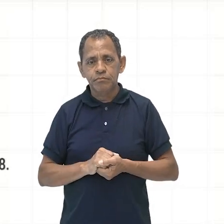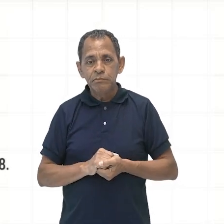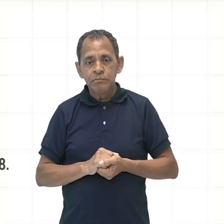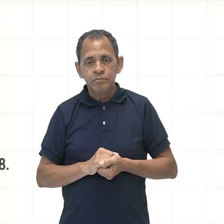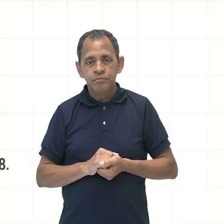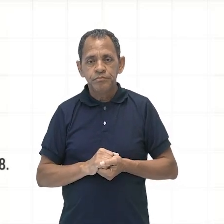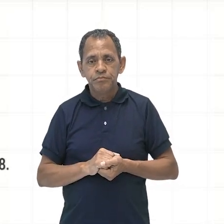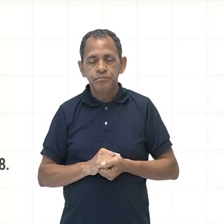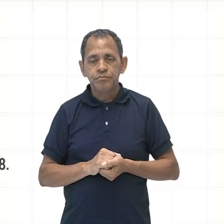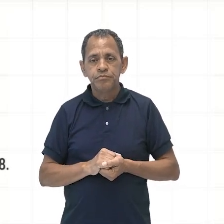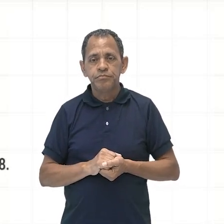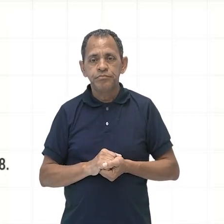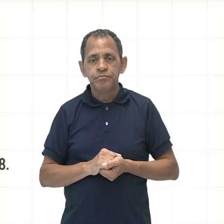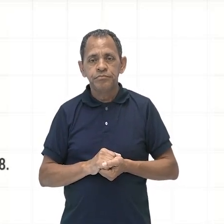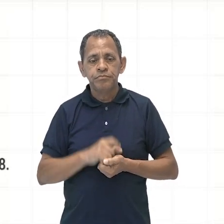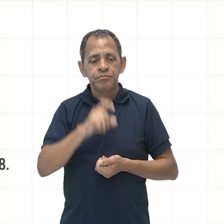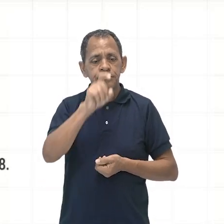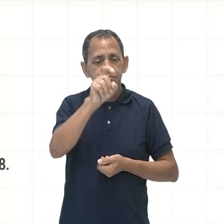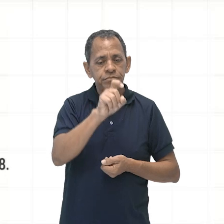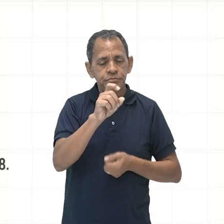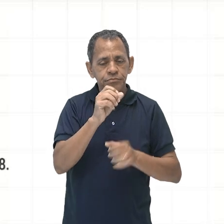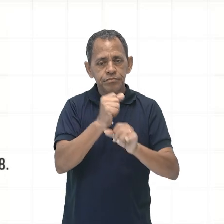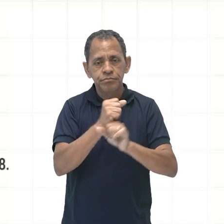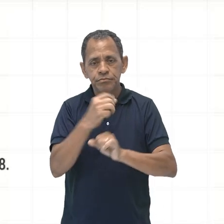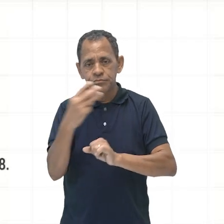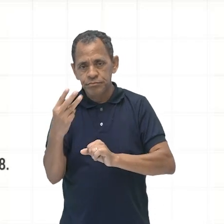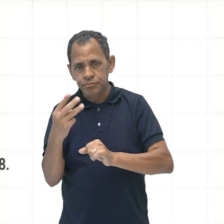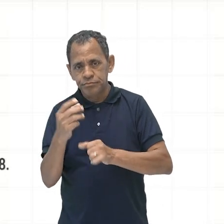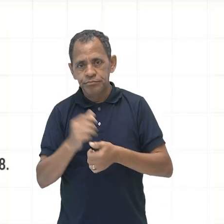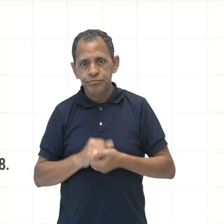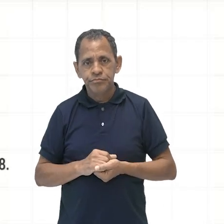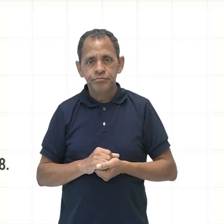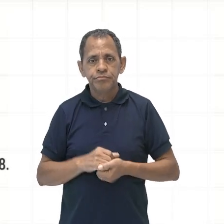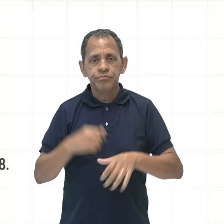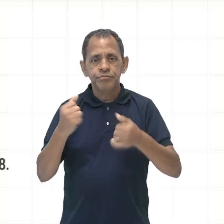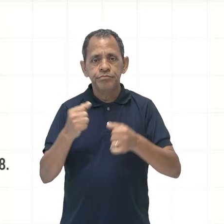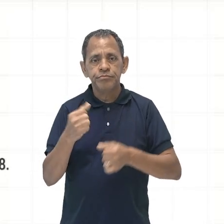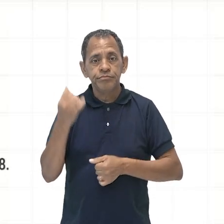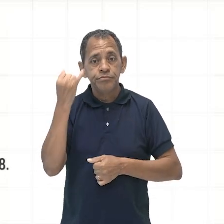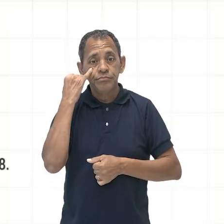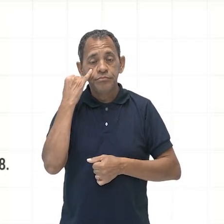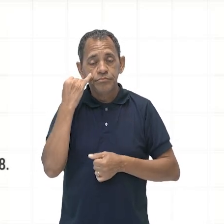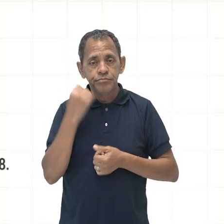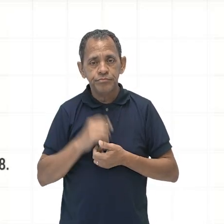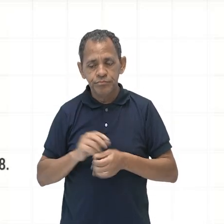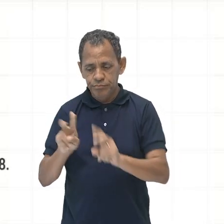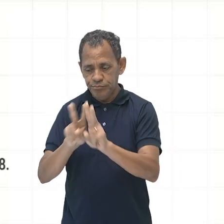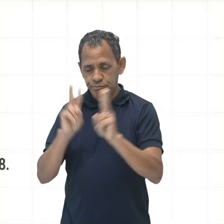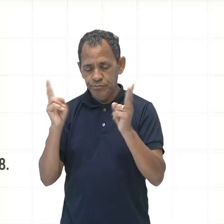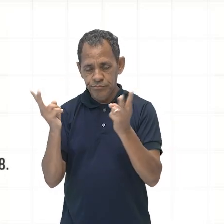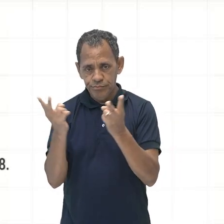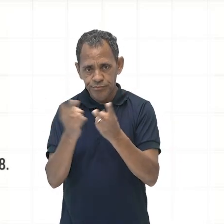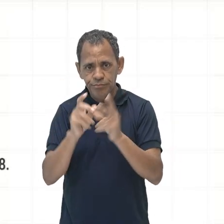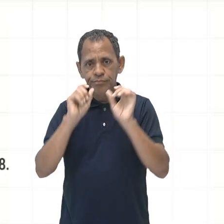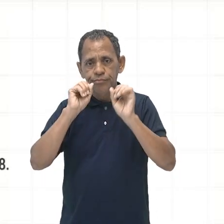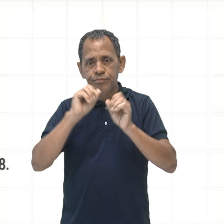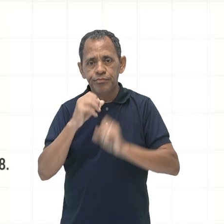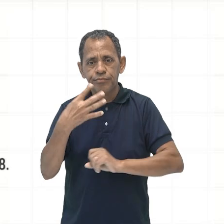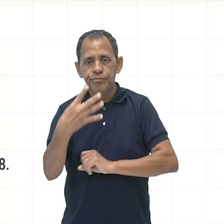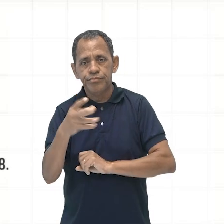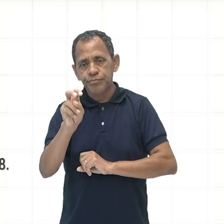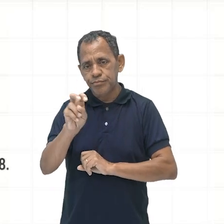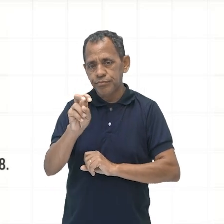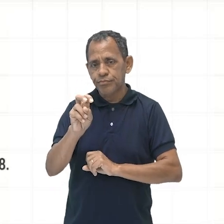da altura, que é o x, ele precisou me informar que o volume é de 45 centímetros